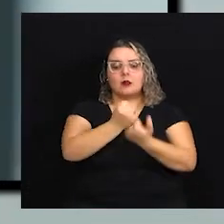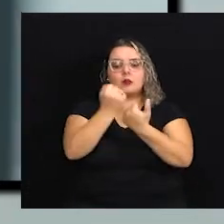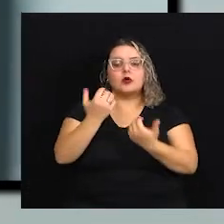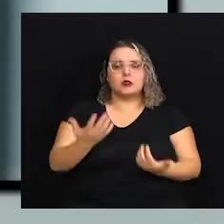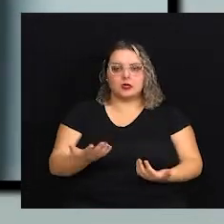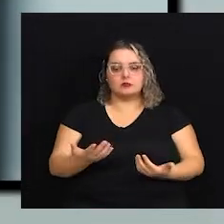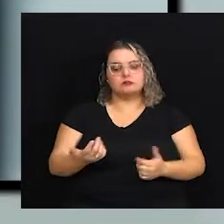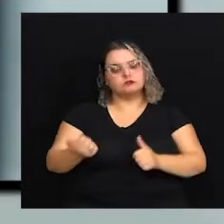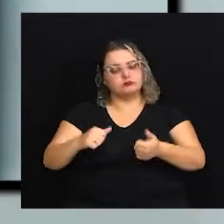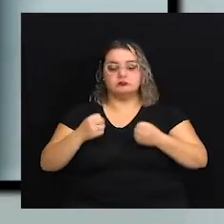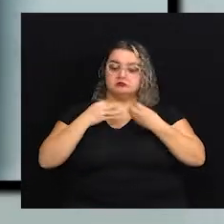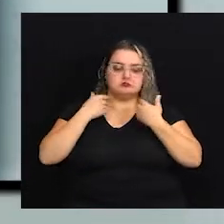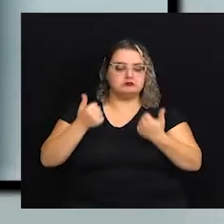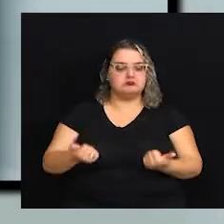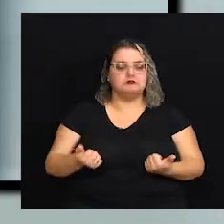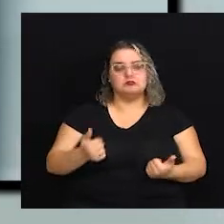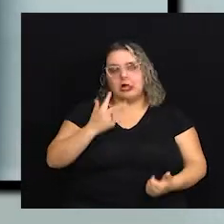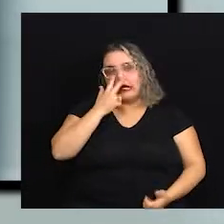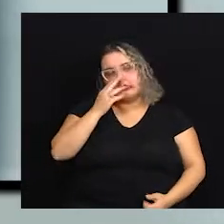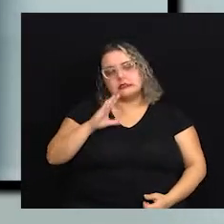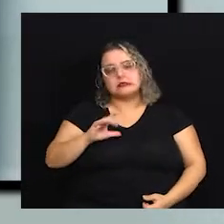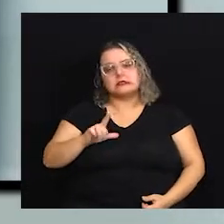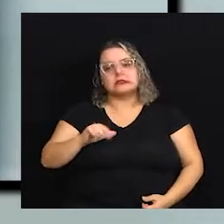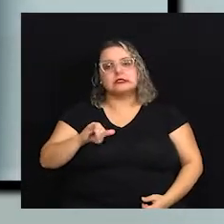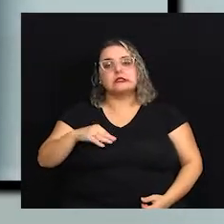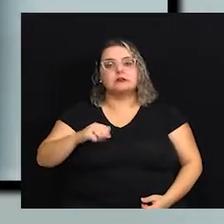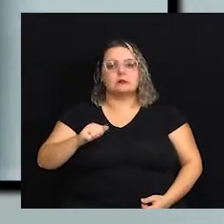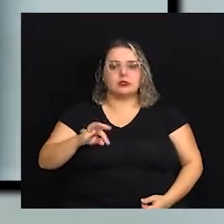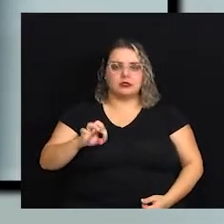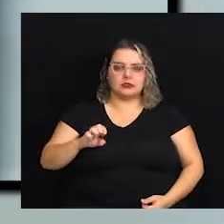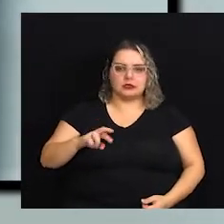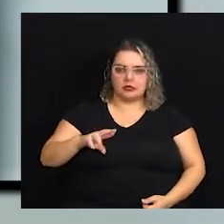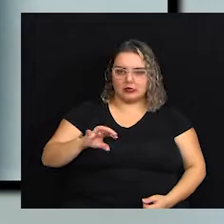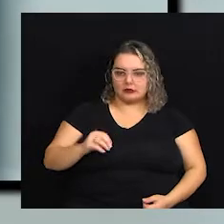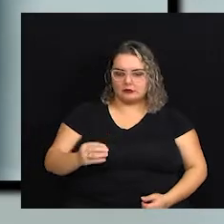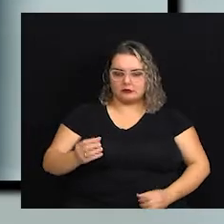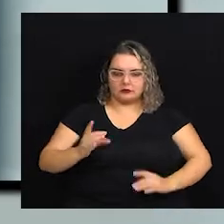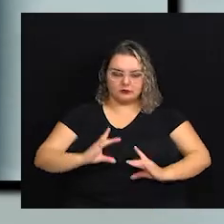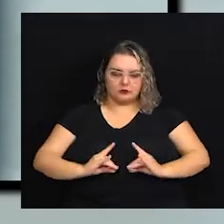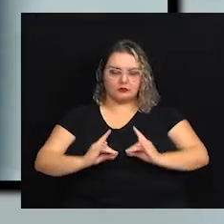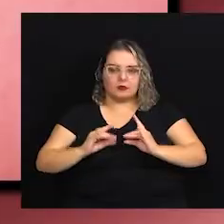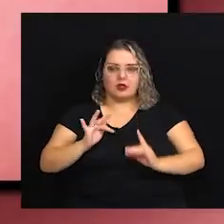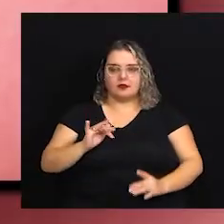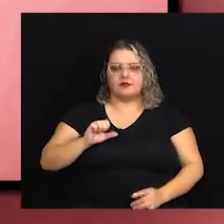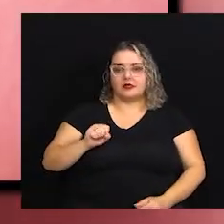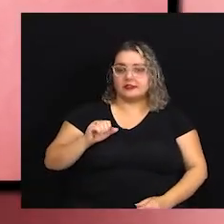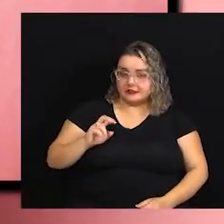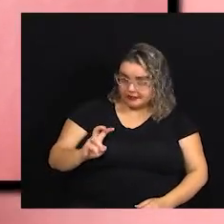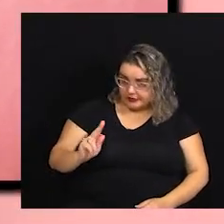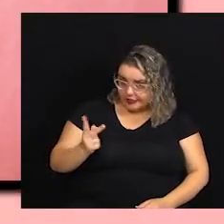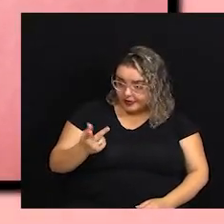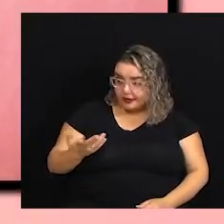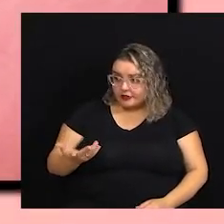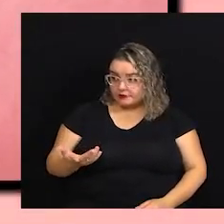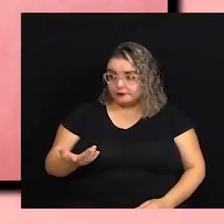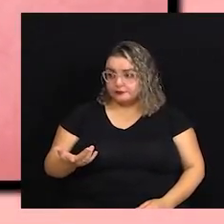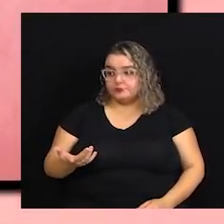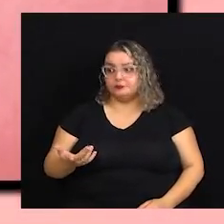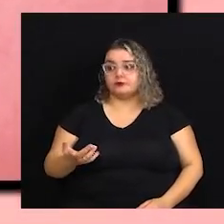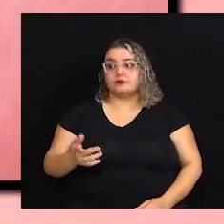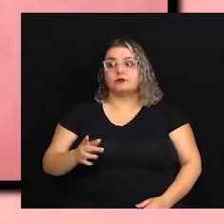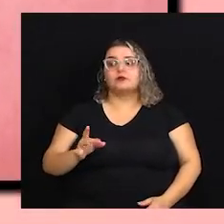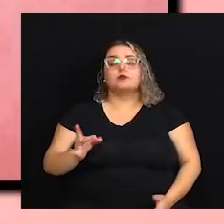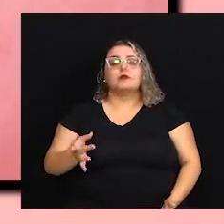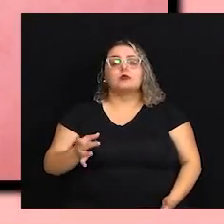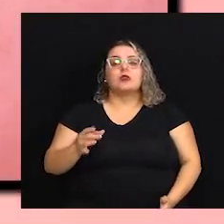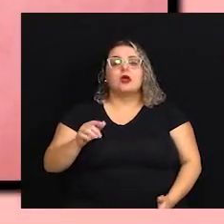que ele avaliou, está tudo bem, parece ser climatério. Ele pode dosar hormônios como FSH. O FSH não é um hormônio, na